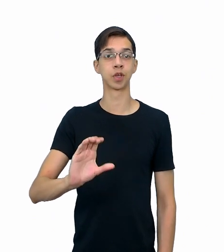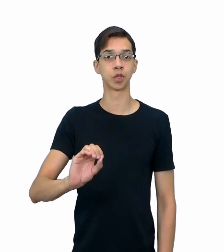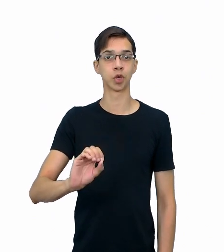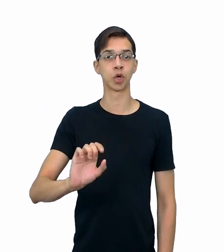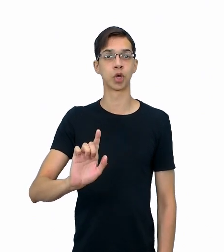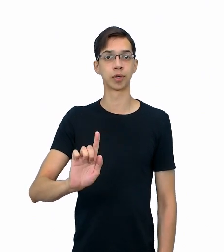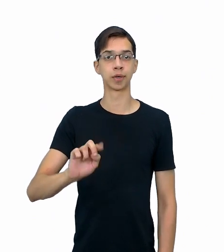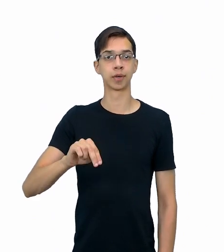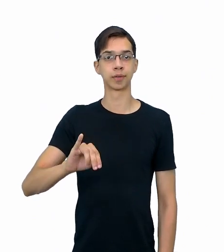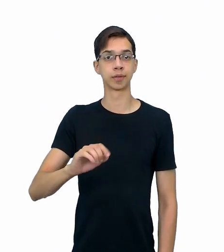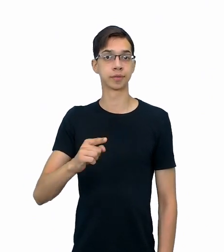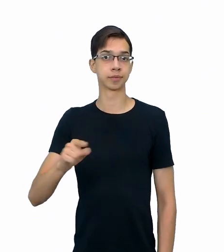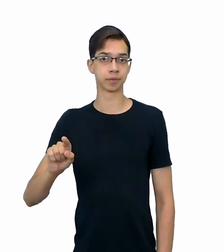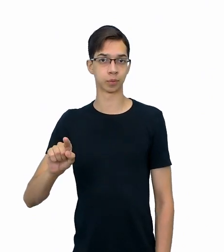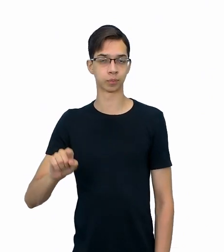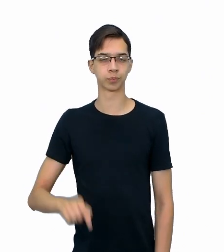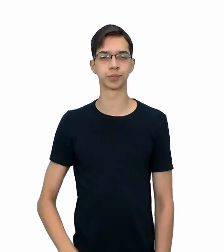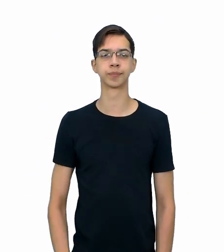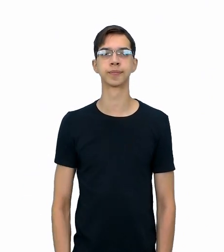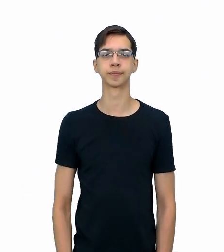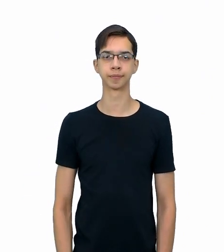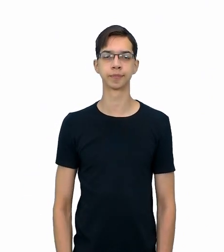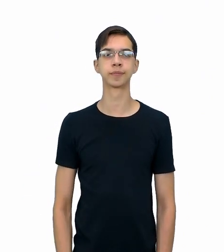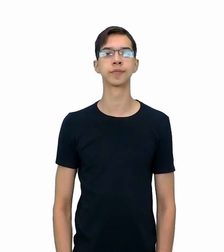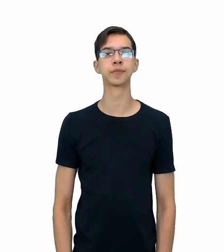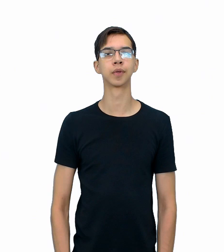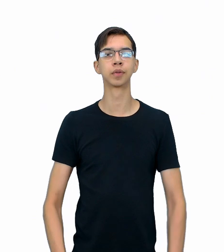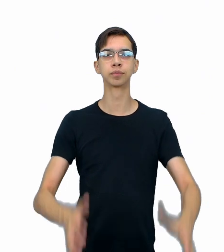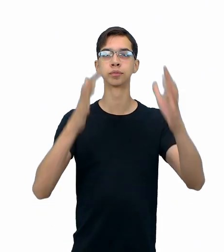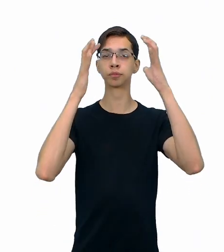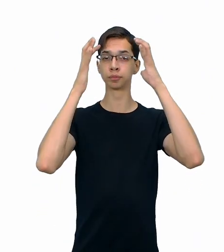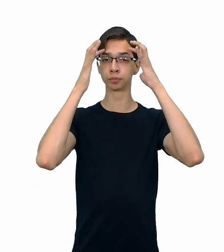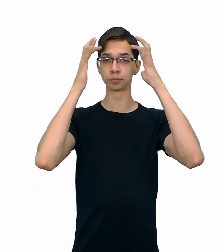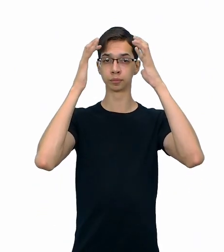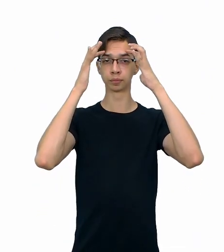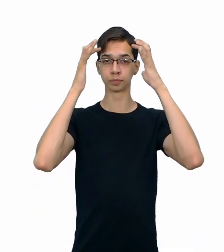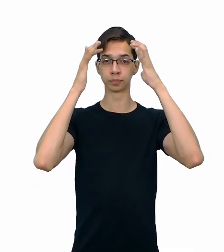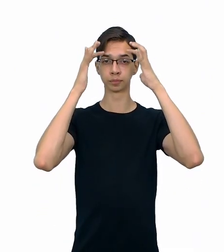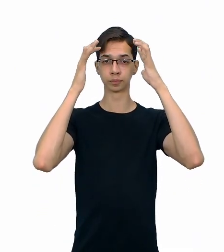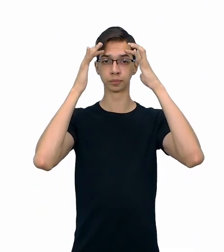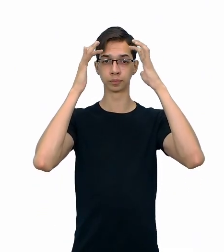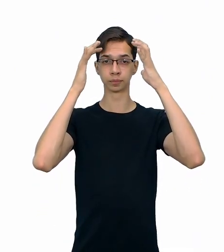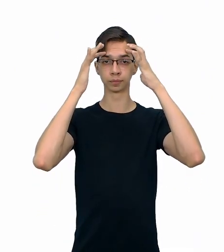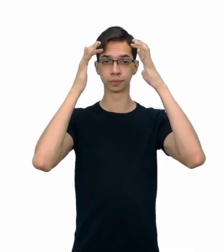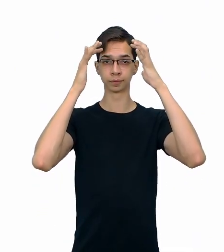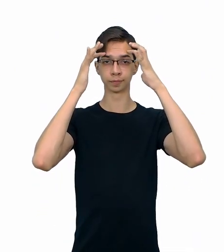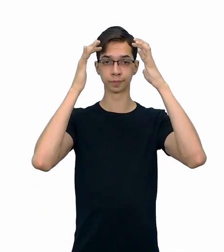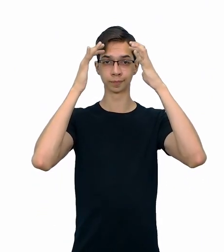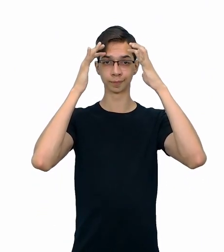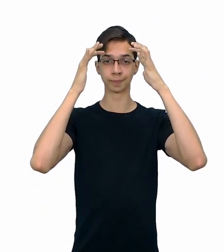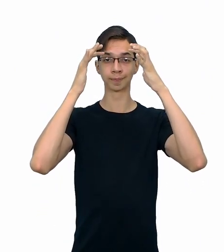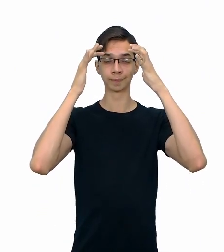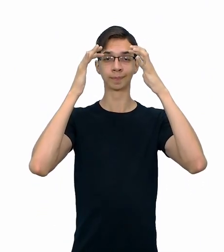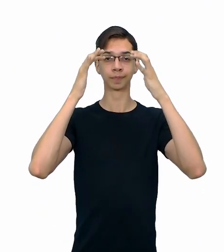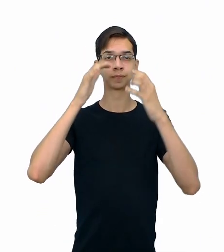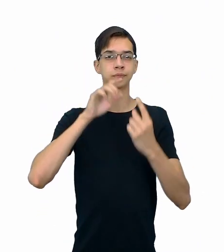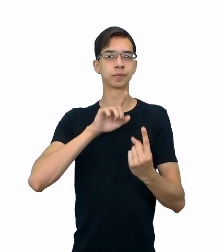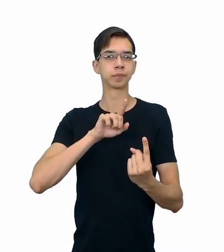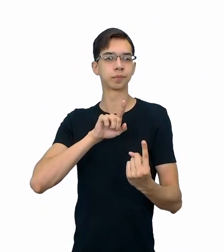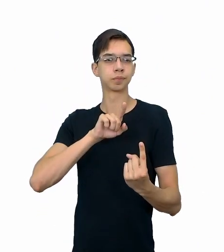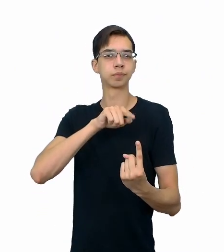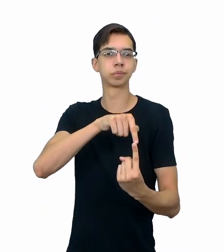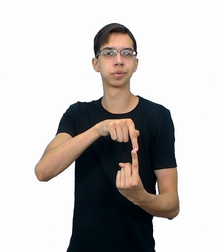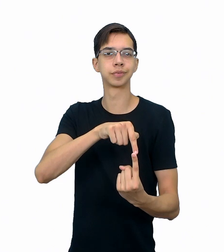façam ajustes sobre a sua própria compreensão no espaço vivido. E essas atividades que